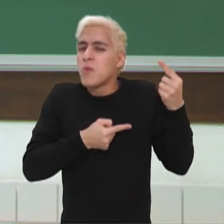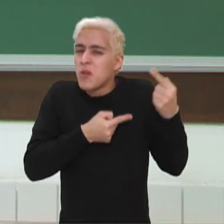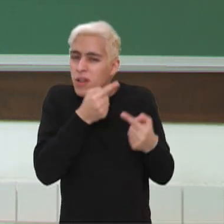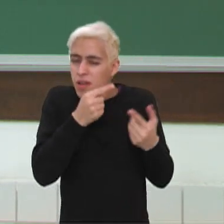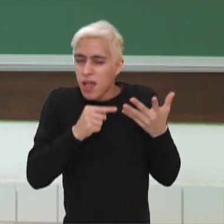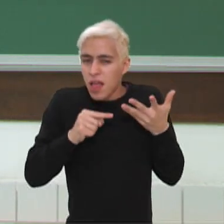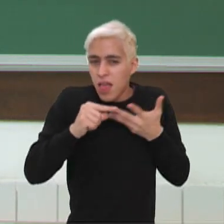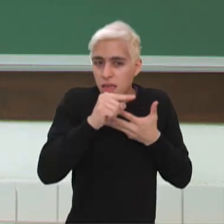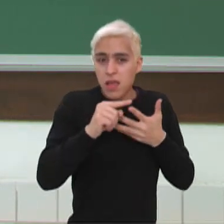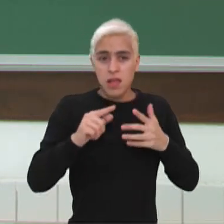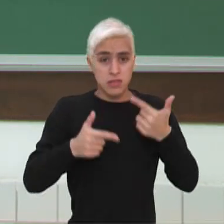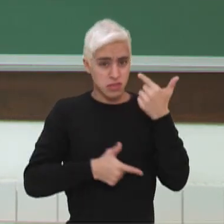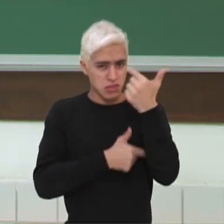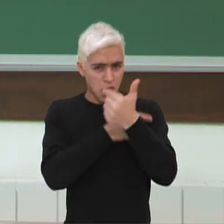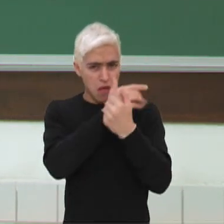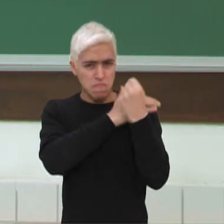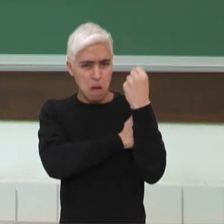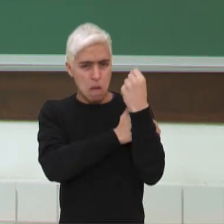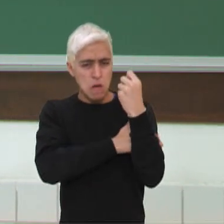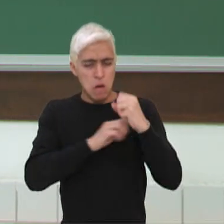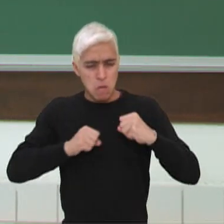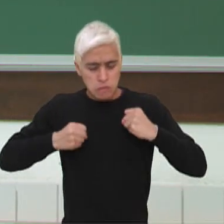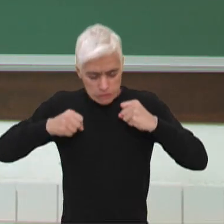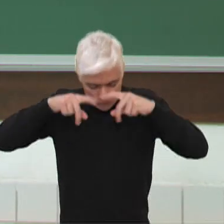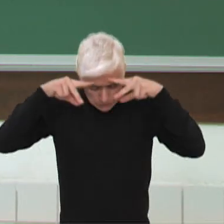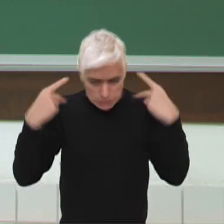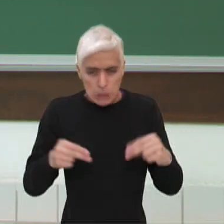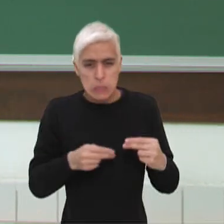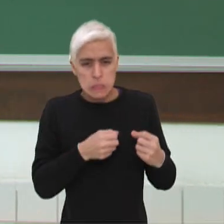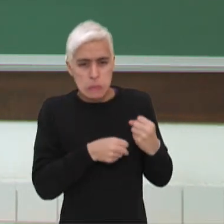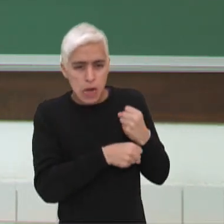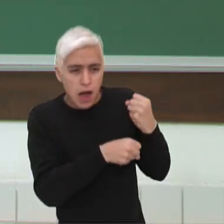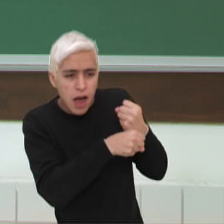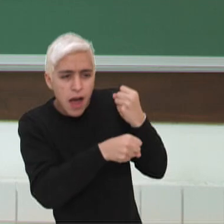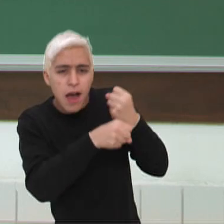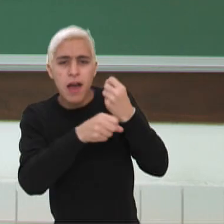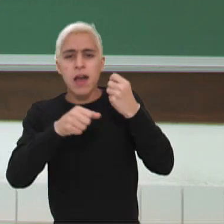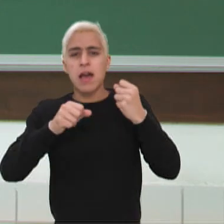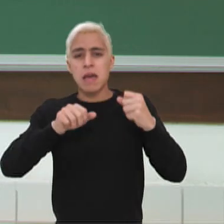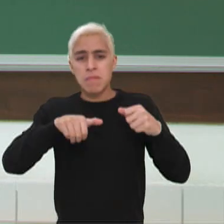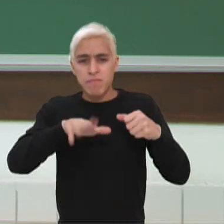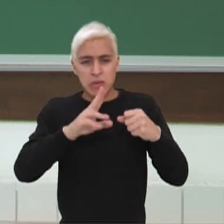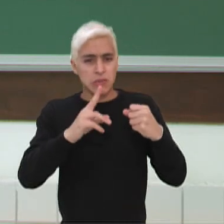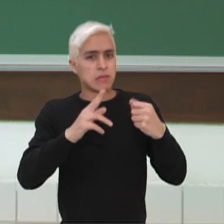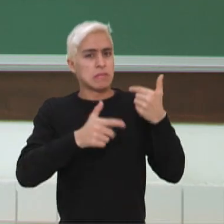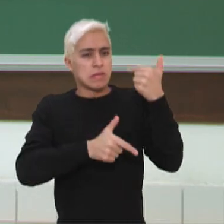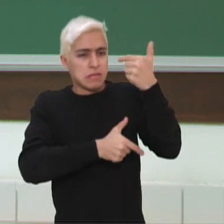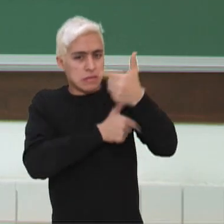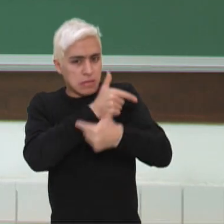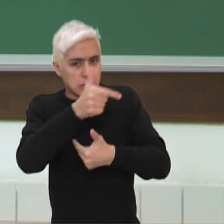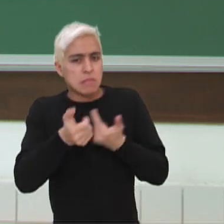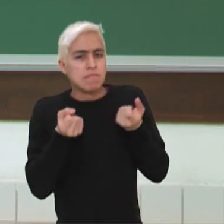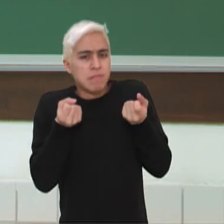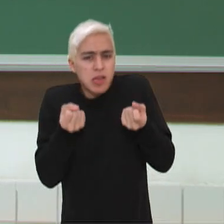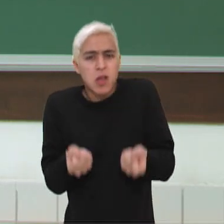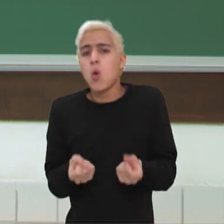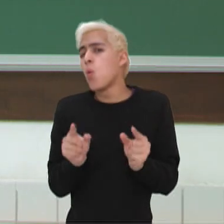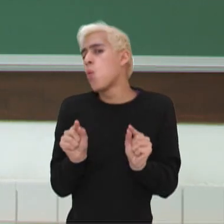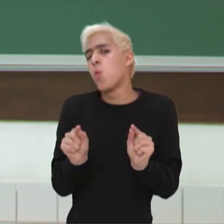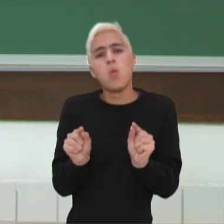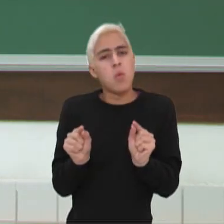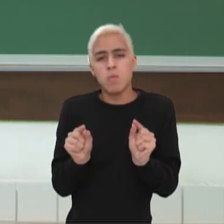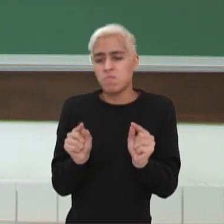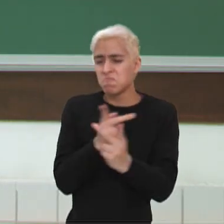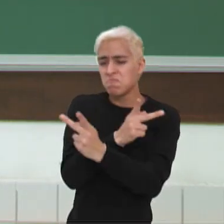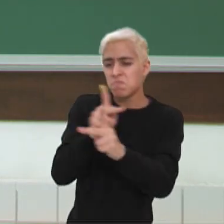trabalho braçal, o trabalho mais pesado para manter a cidade em pé, funcionando, ficava a